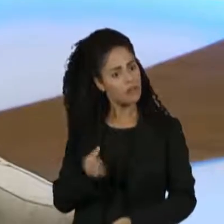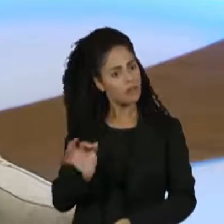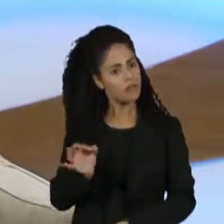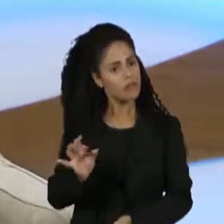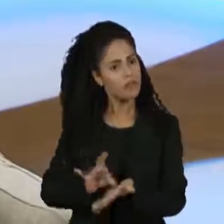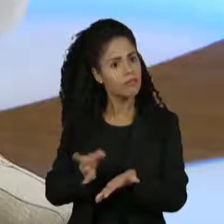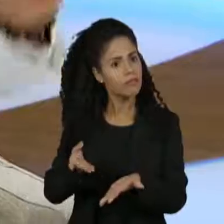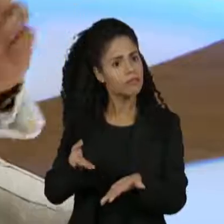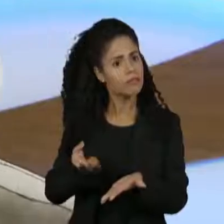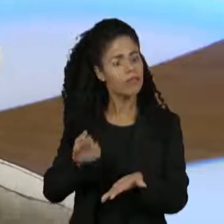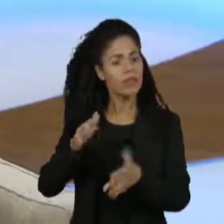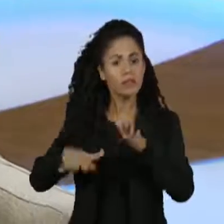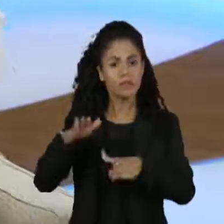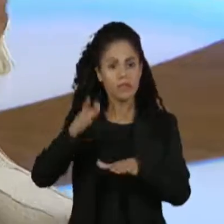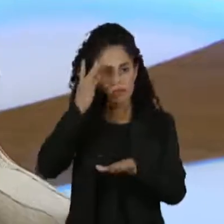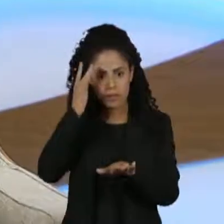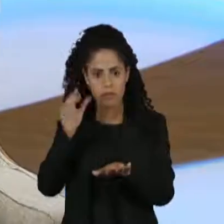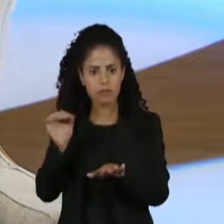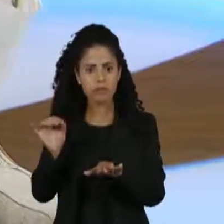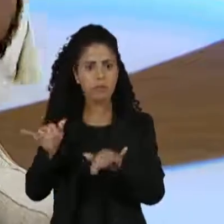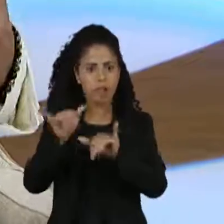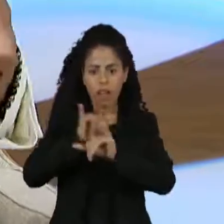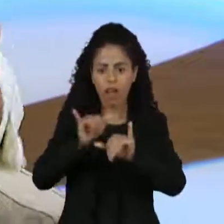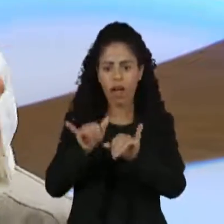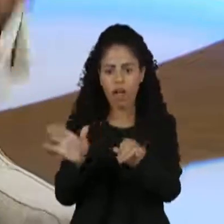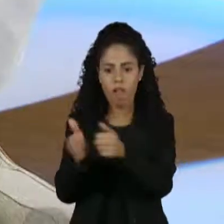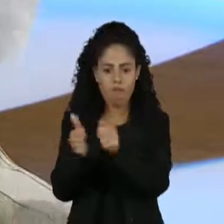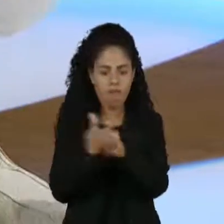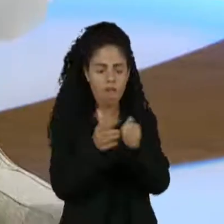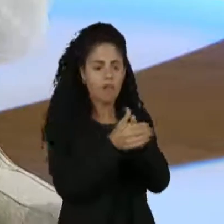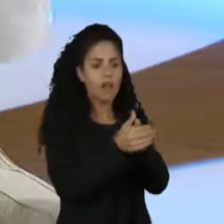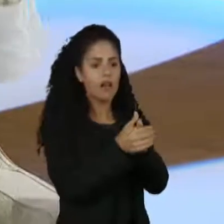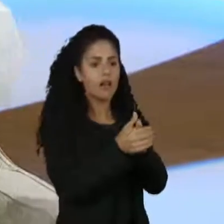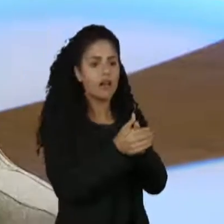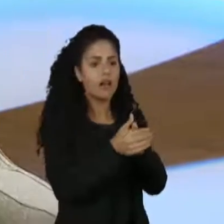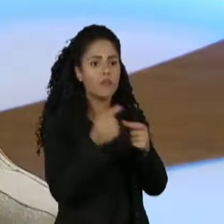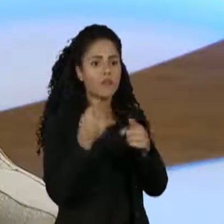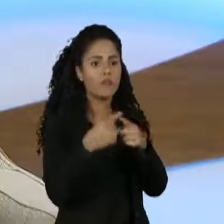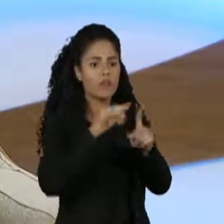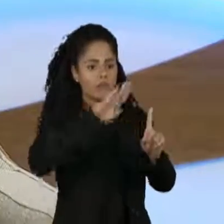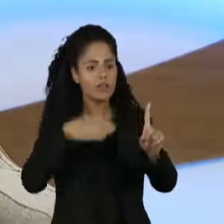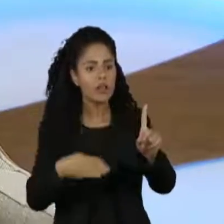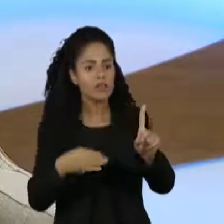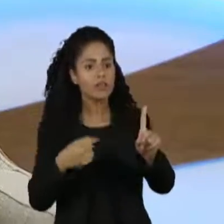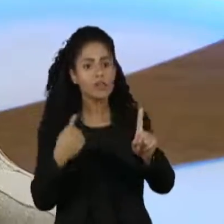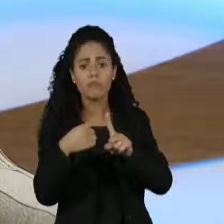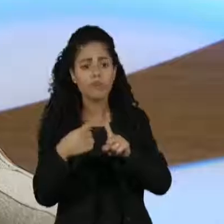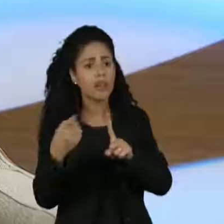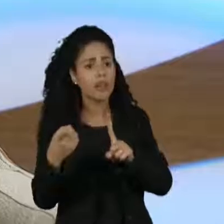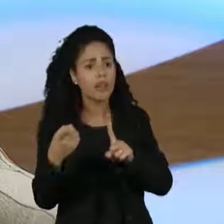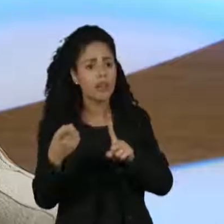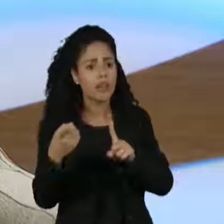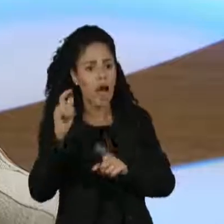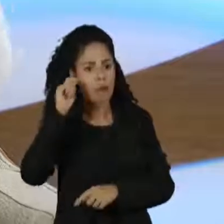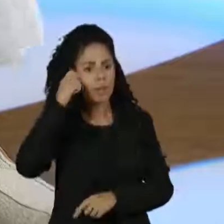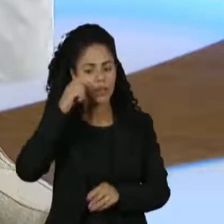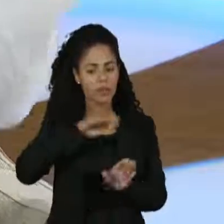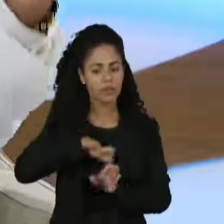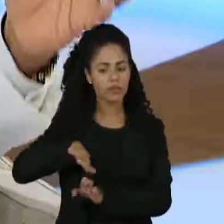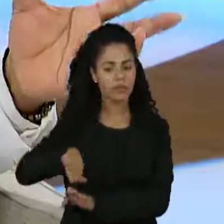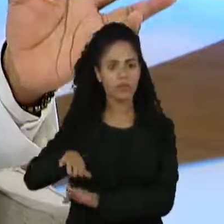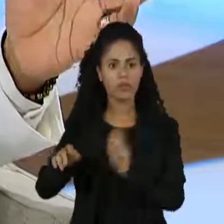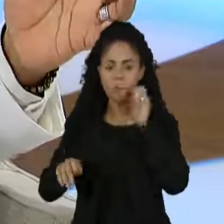foram invisibilizadas, apagadas, esquecidas e deixaram de ser homenageadas nesse caminho de